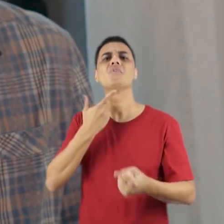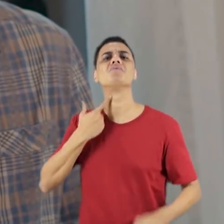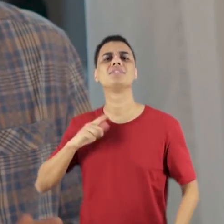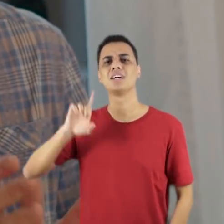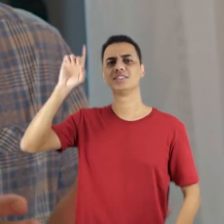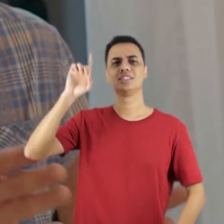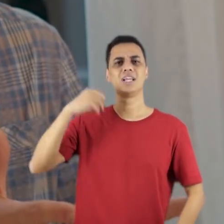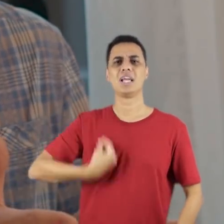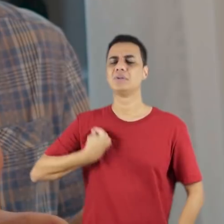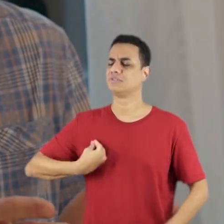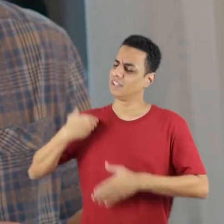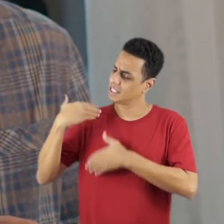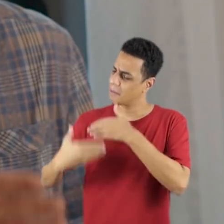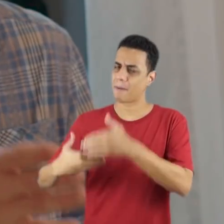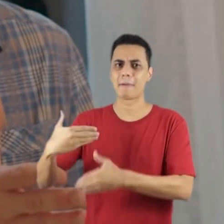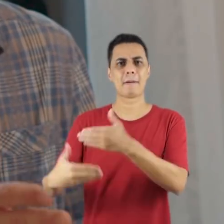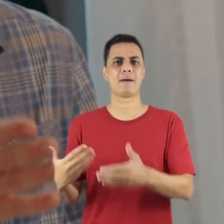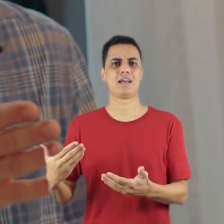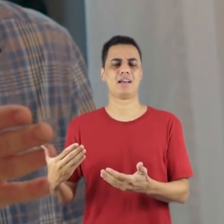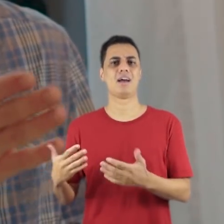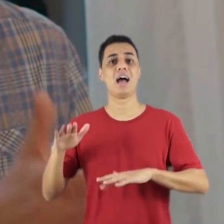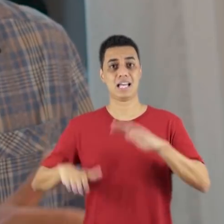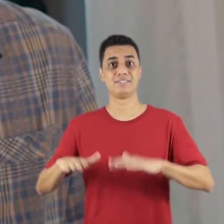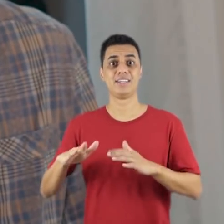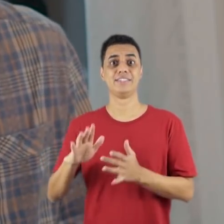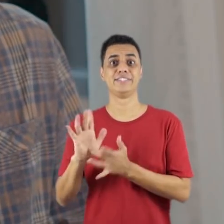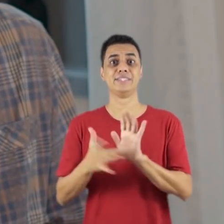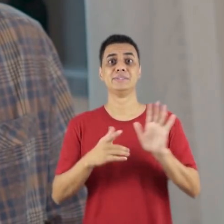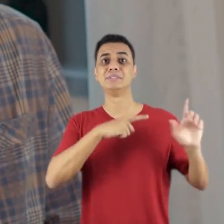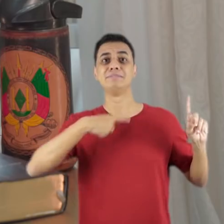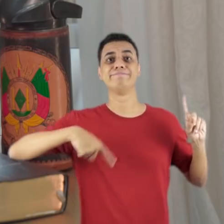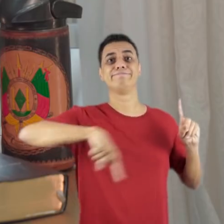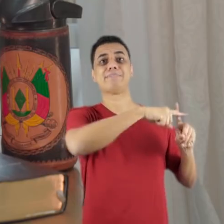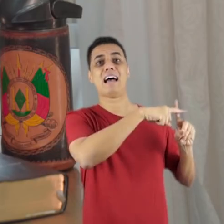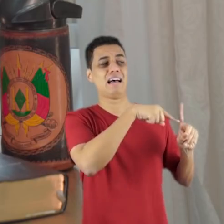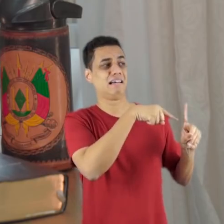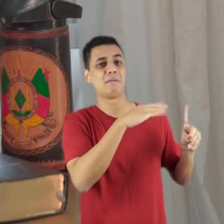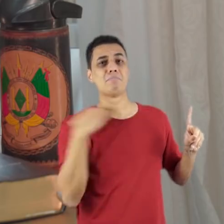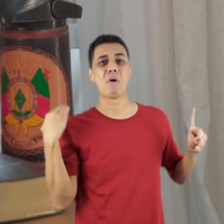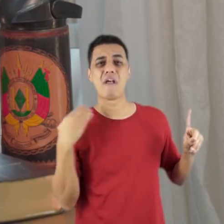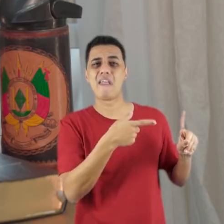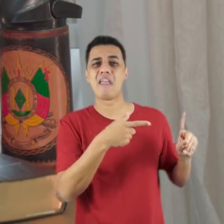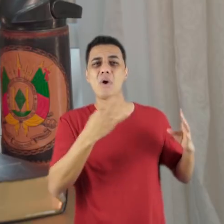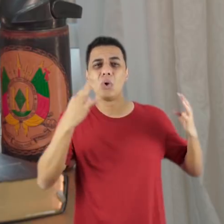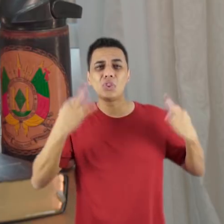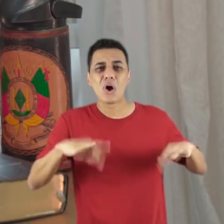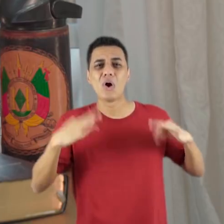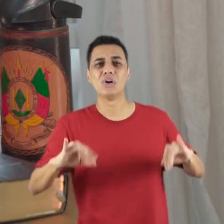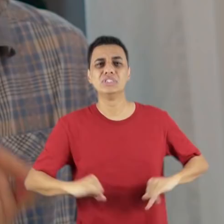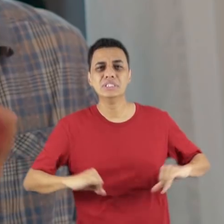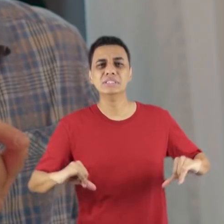vida, mesmo quando isso significou morrer de uma forma humilhante e dolorosa. Ele sabia que isso era preciso e estava